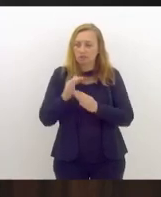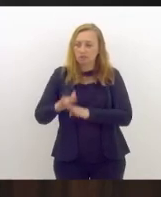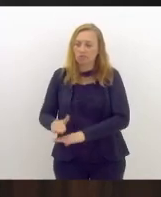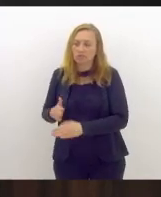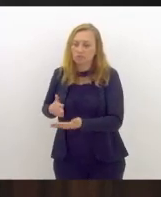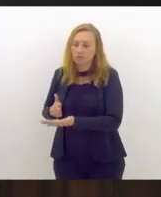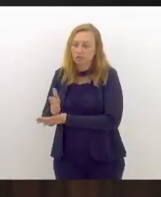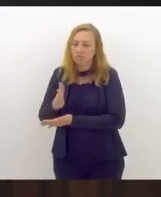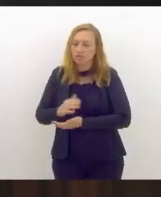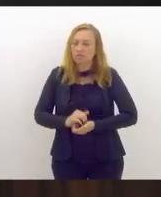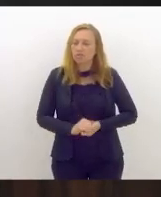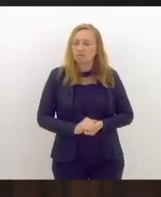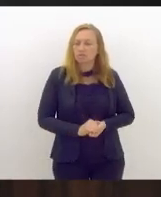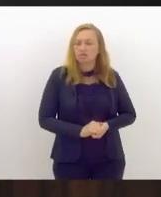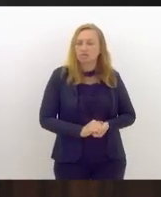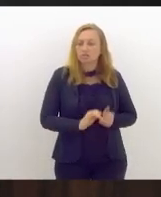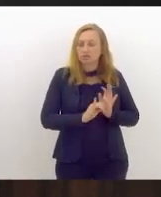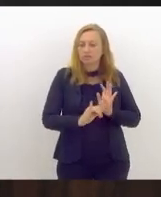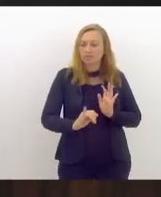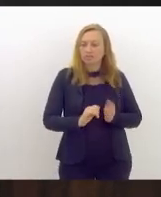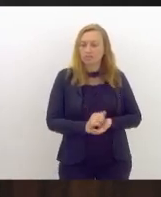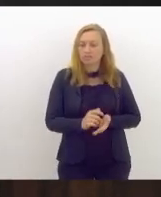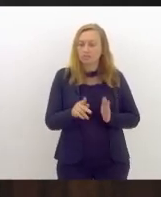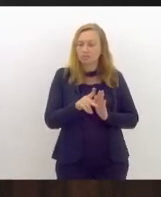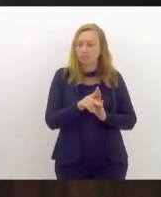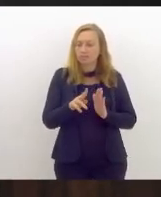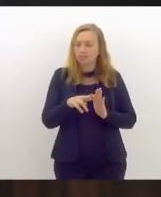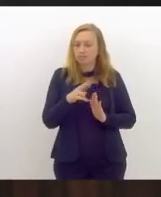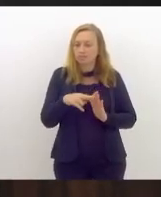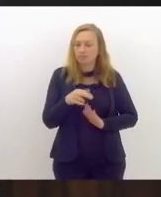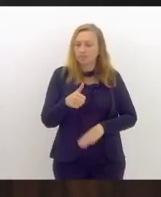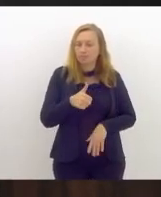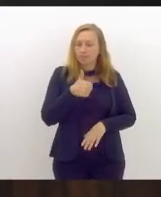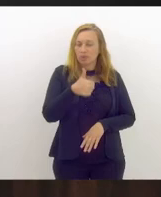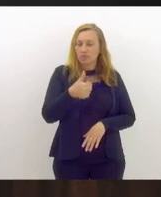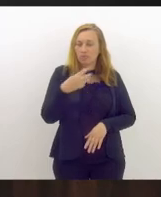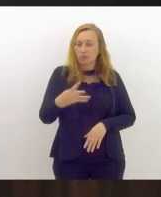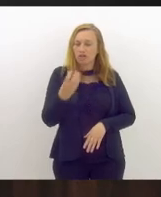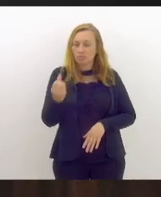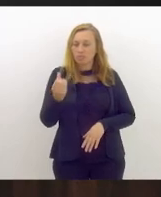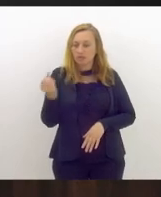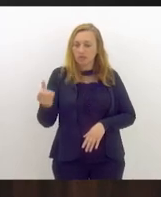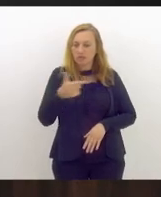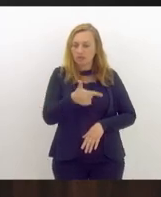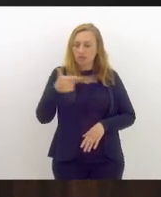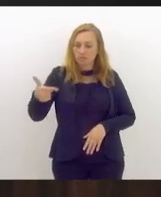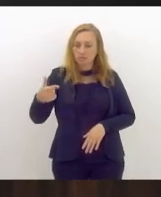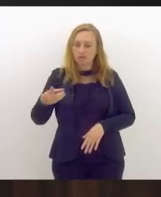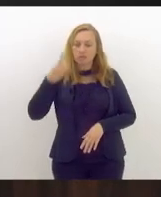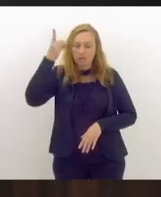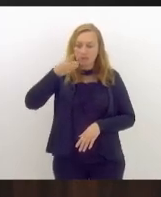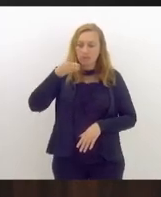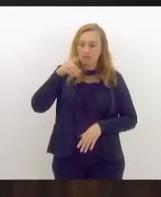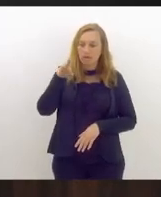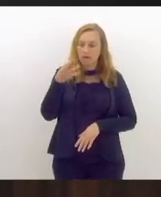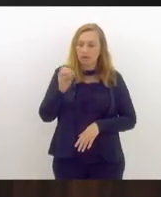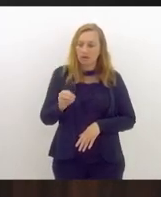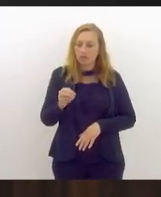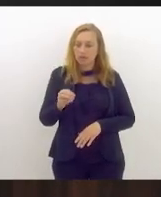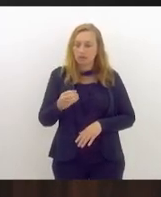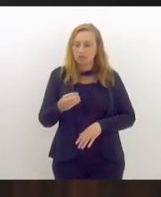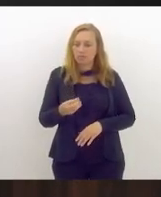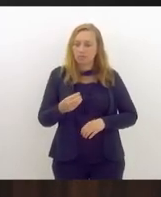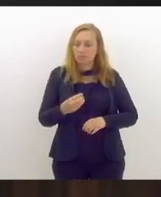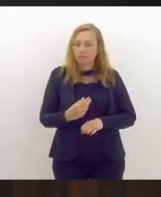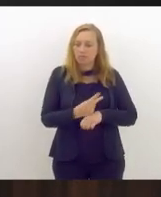permaneçam como estão, aprovado, vai a promulgação. Projeto de resolução 466 de 22, de autoria do deputado Pedro Ricardo, concede o